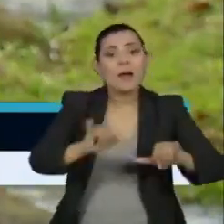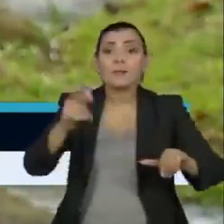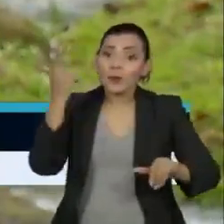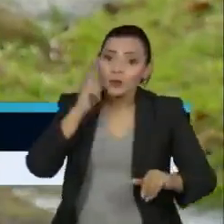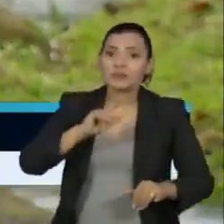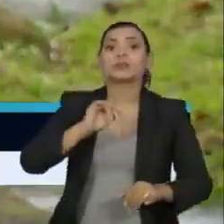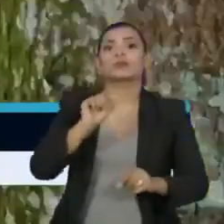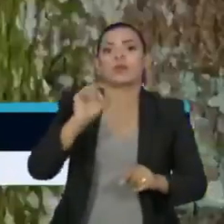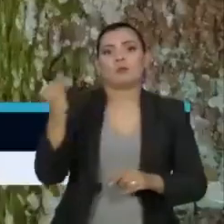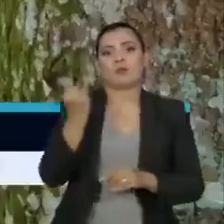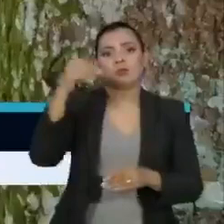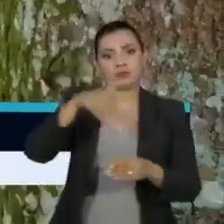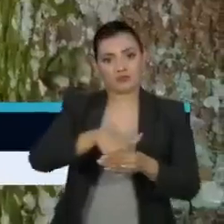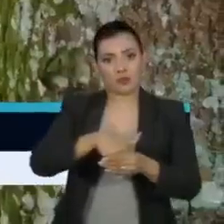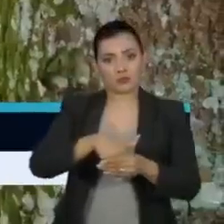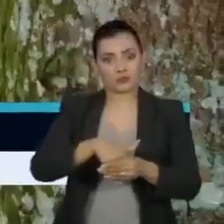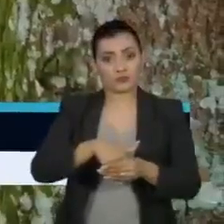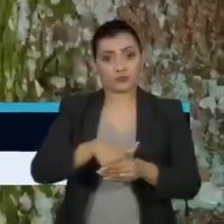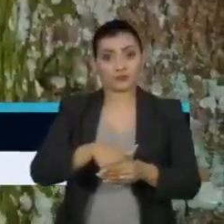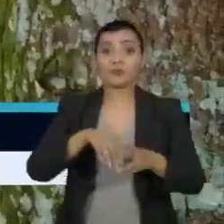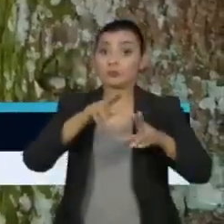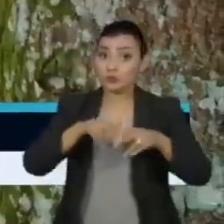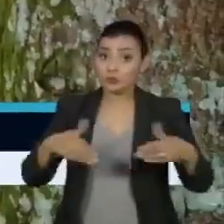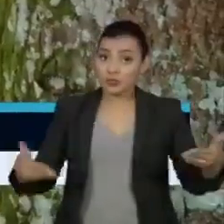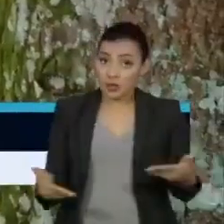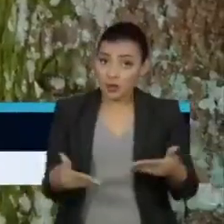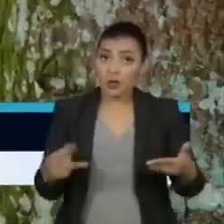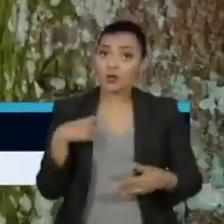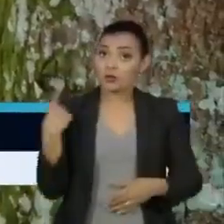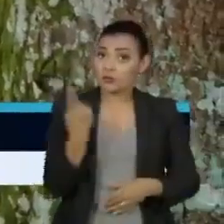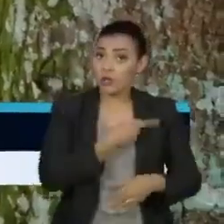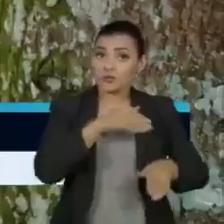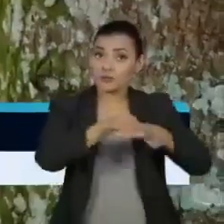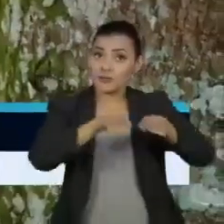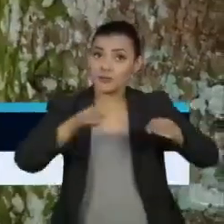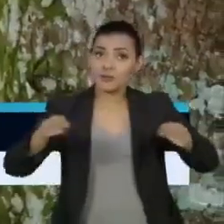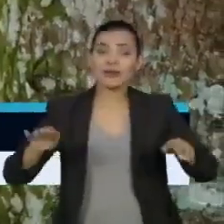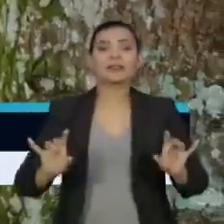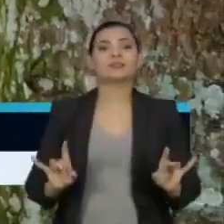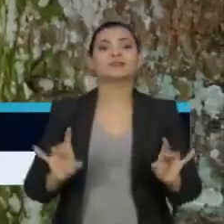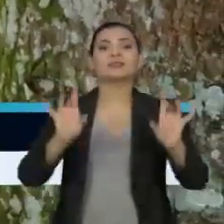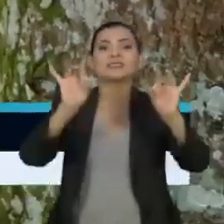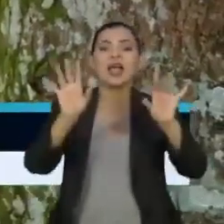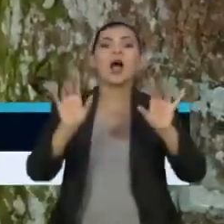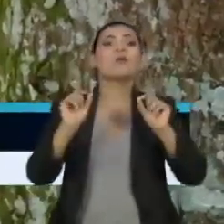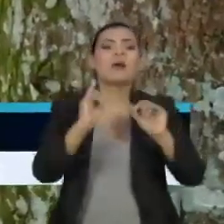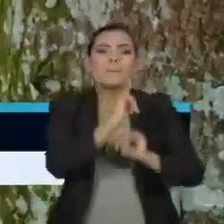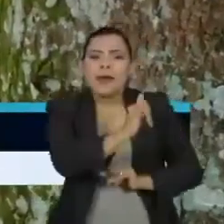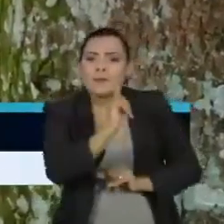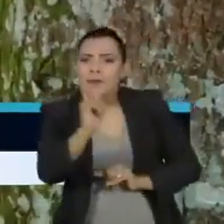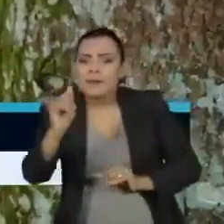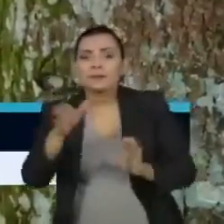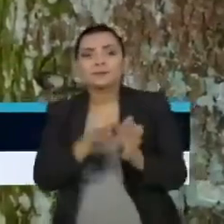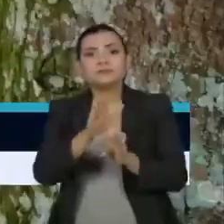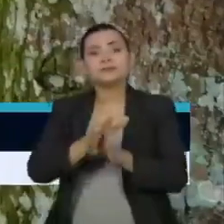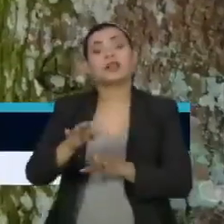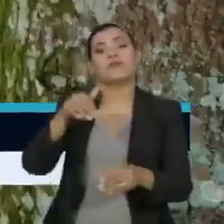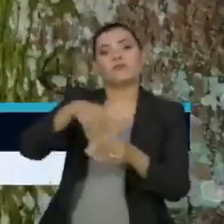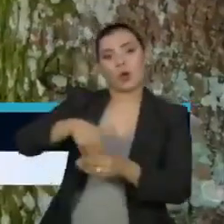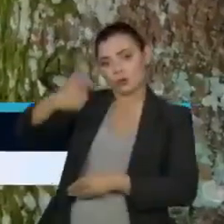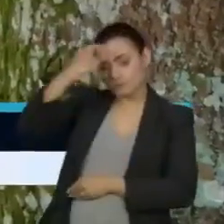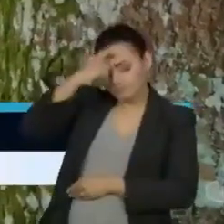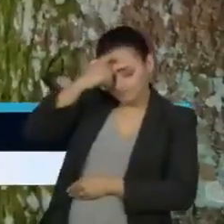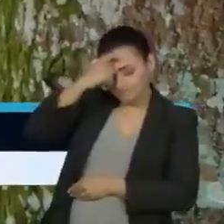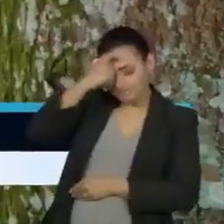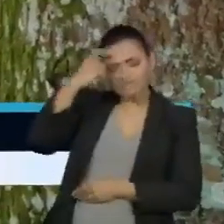a importância do voto. E através dessa cobertura, a gente também está fazendo aí edições especiais, falando um pouco sobre o voto